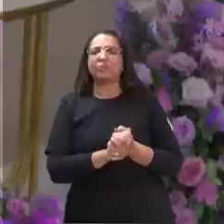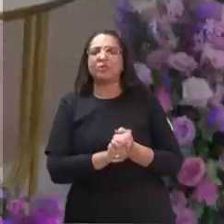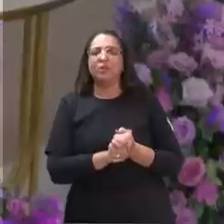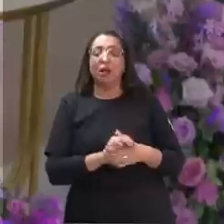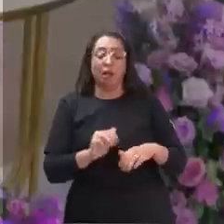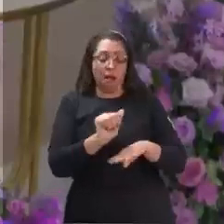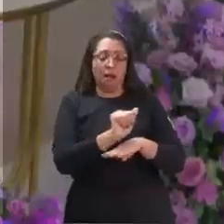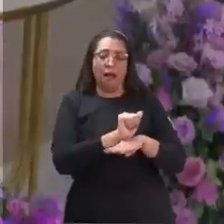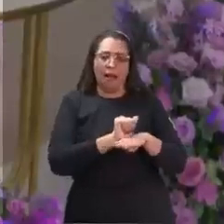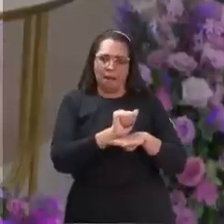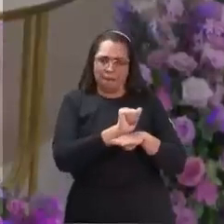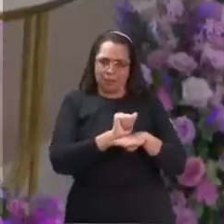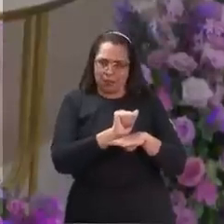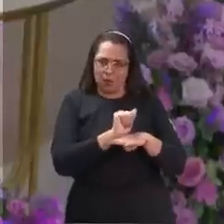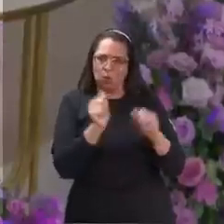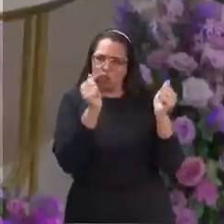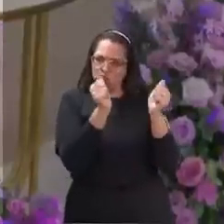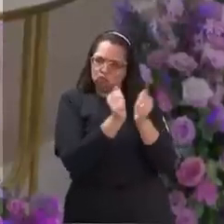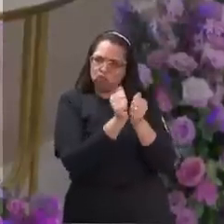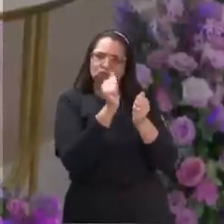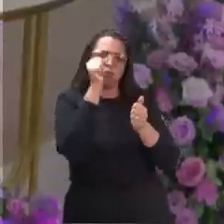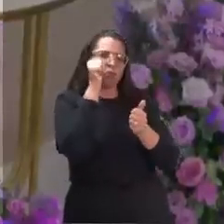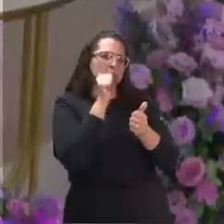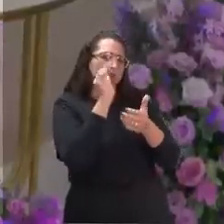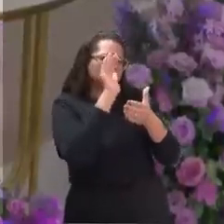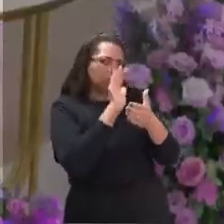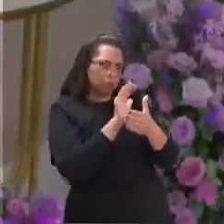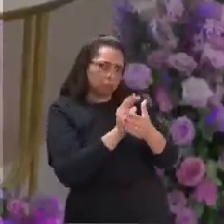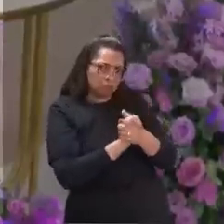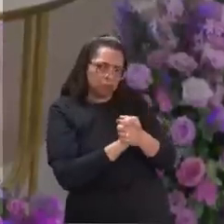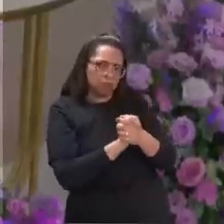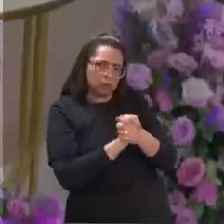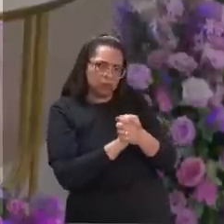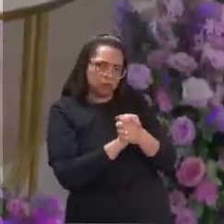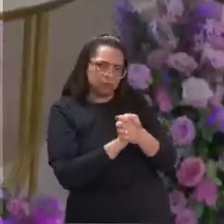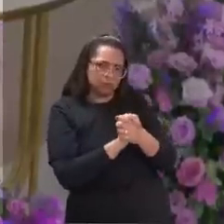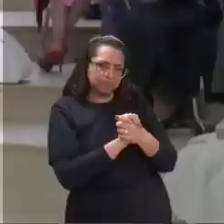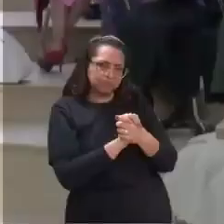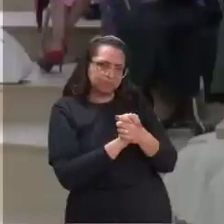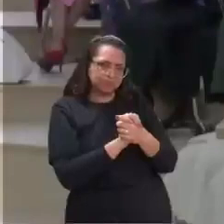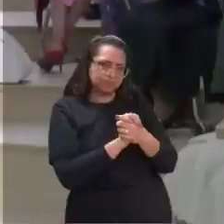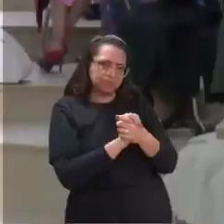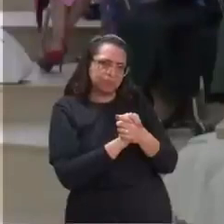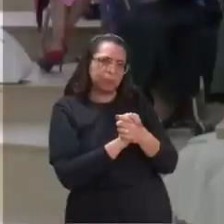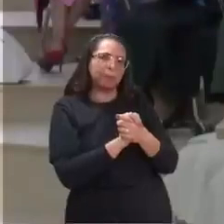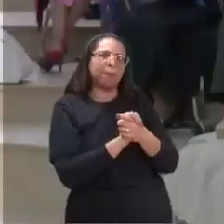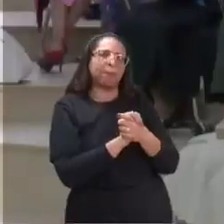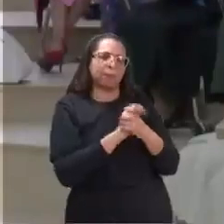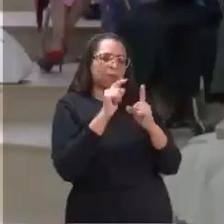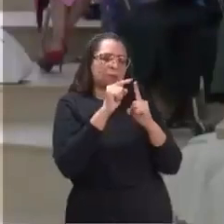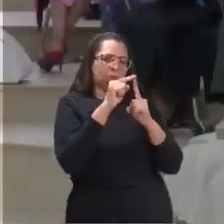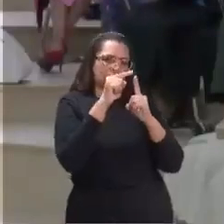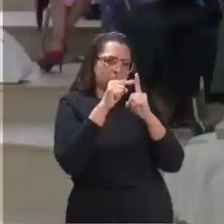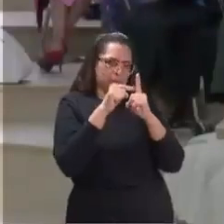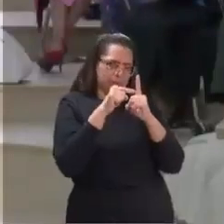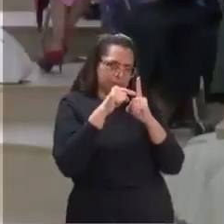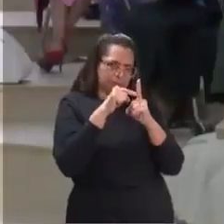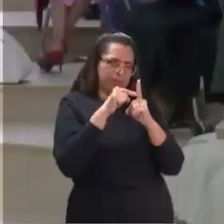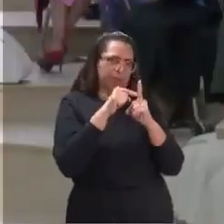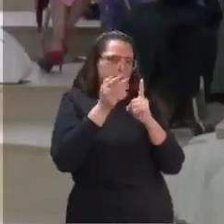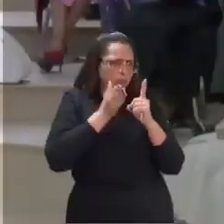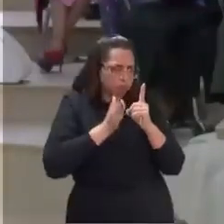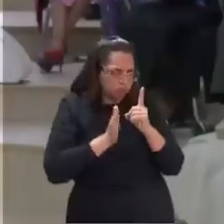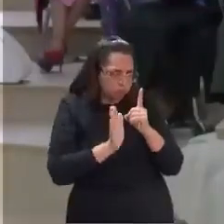mulher frutífera, uma mulher que tivesse no ápice do elogio. Mas